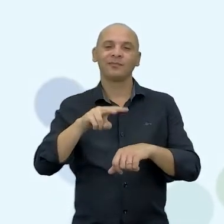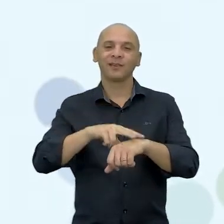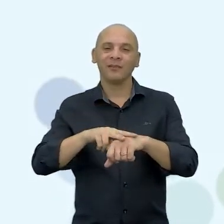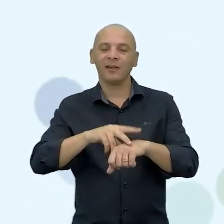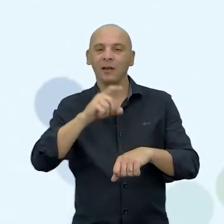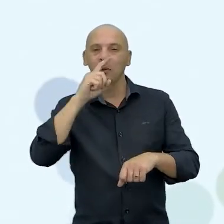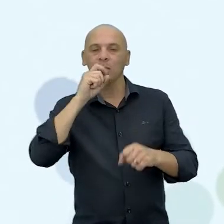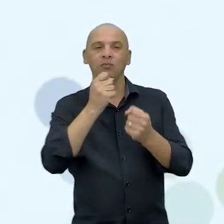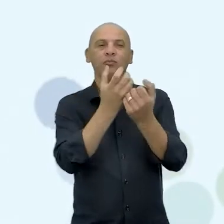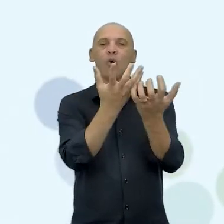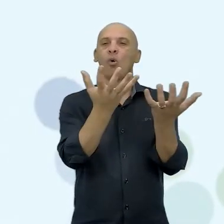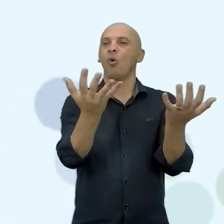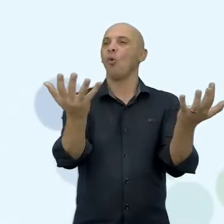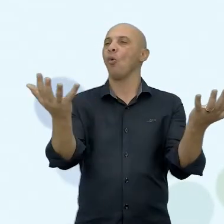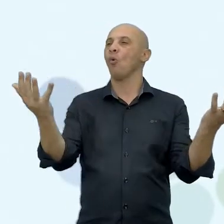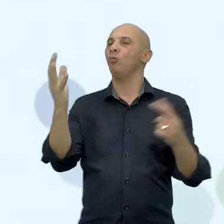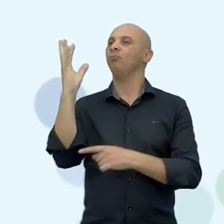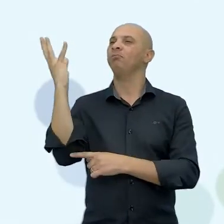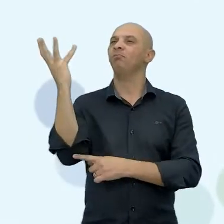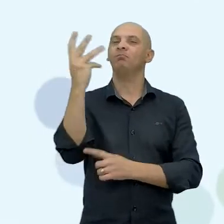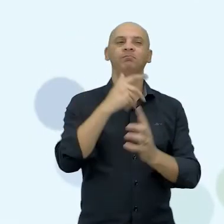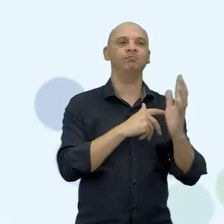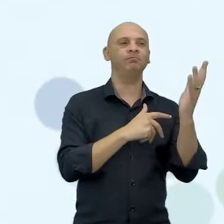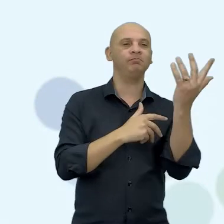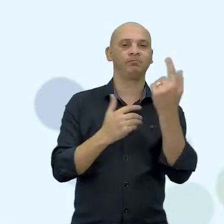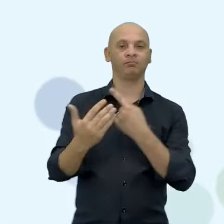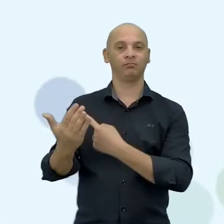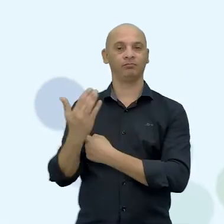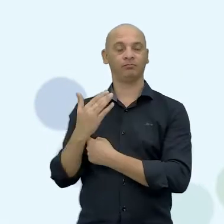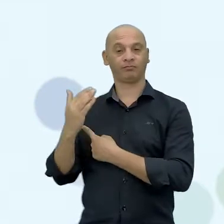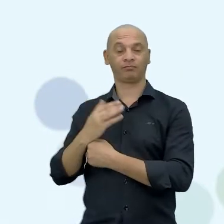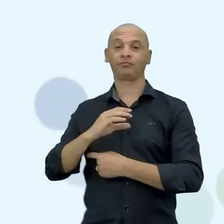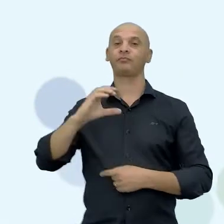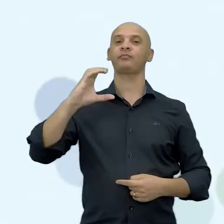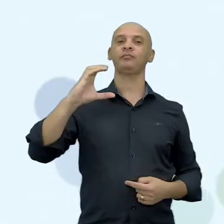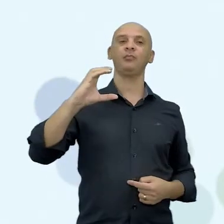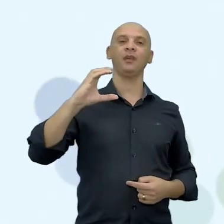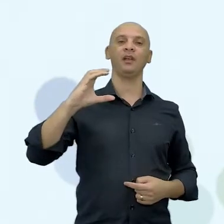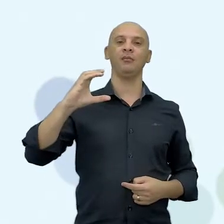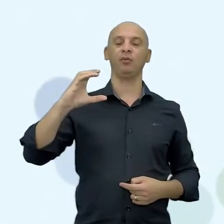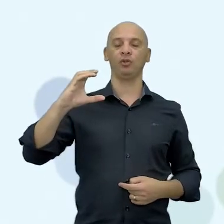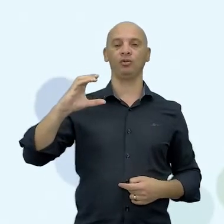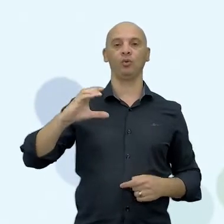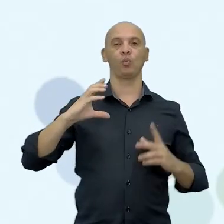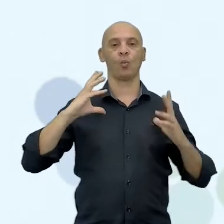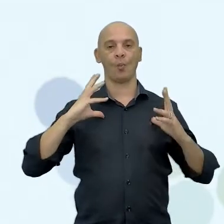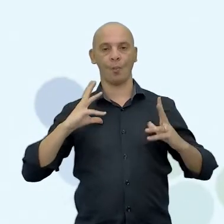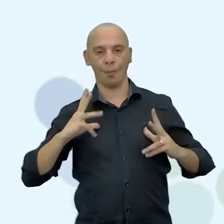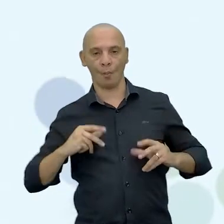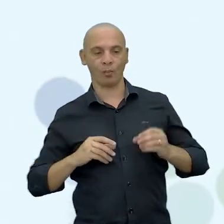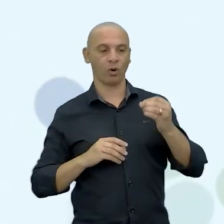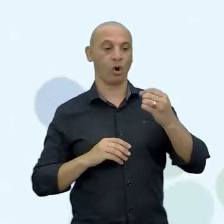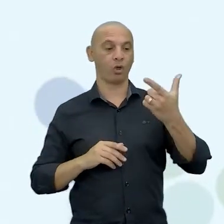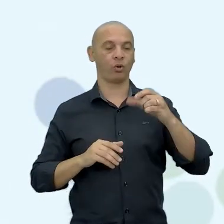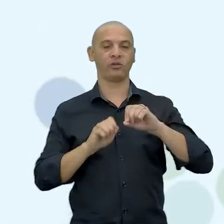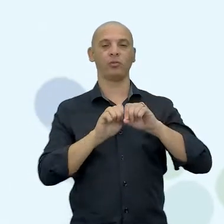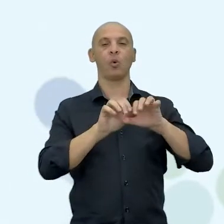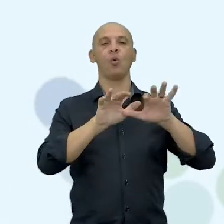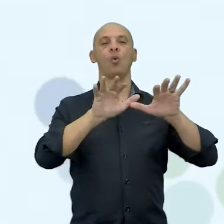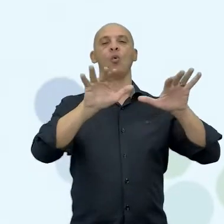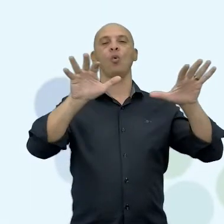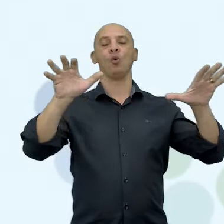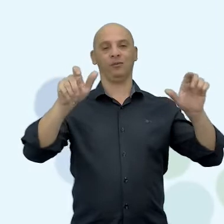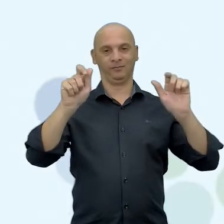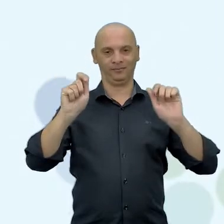esse processo aí, né, na qual, né, suga lá o carbono, né, e solta aí o oxigênio, né, que